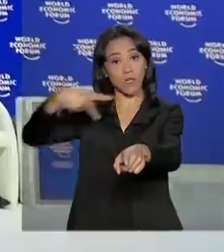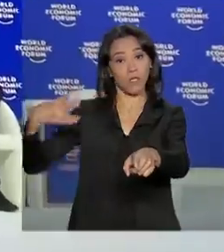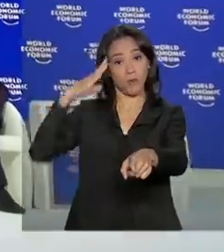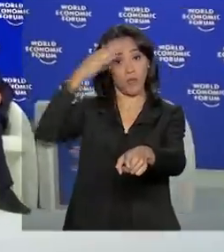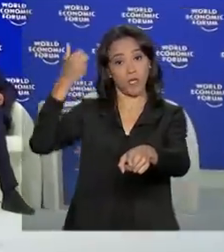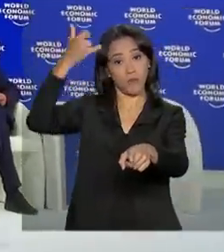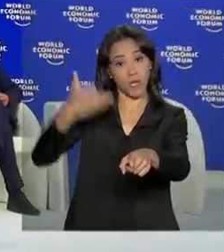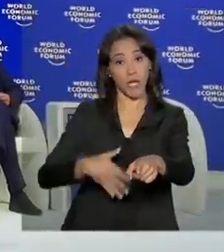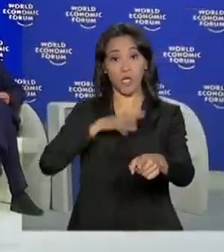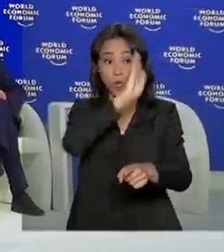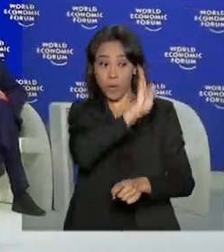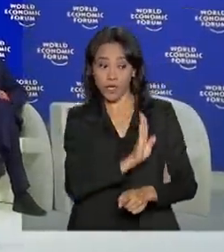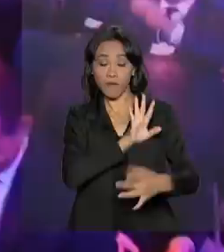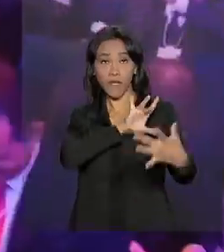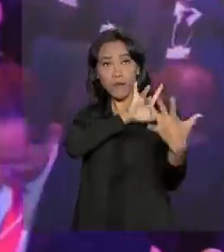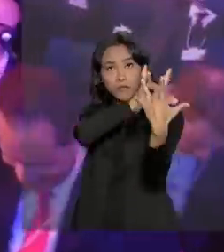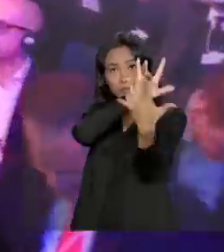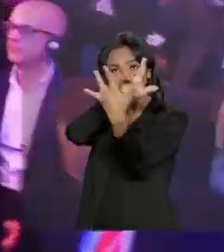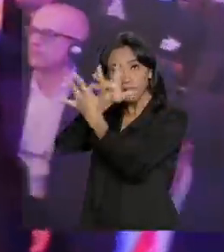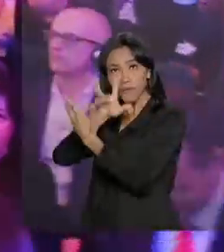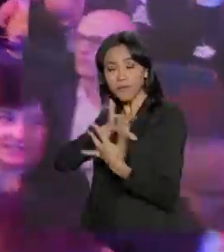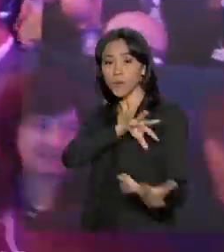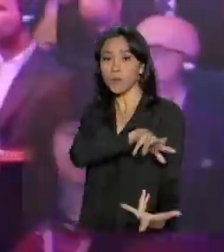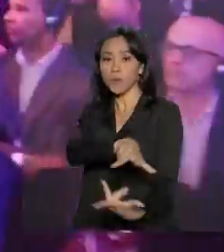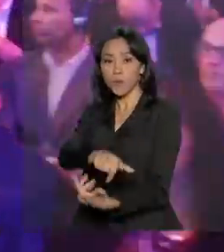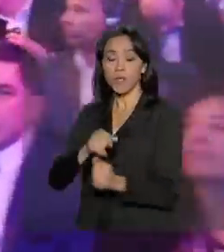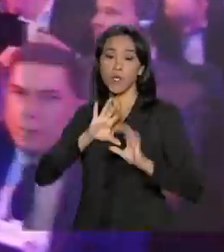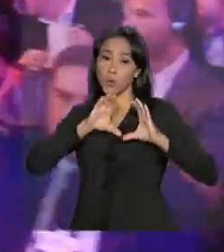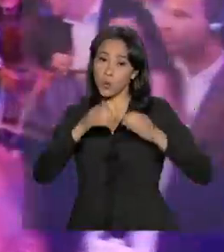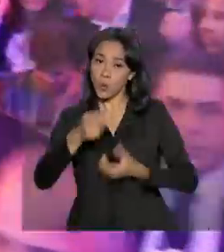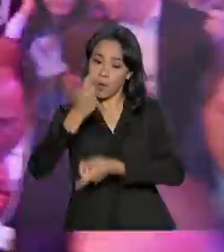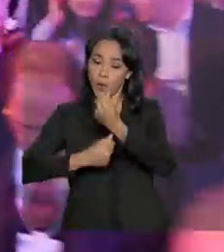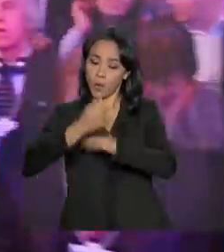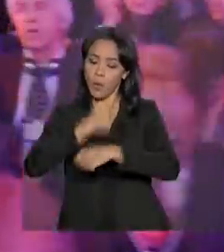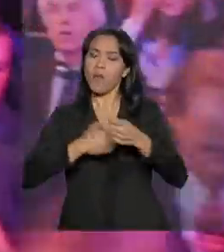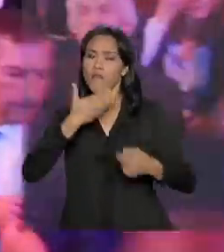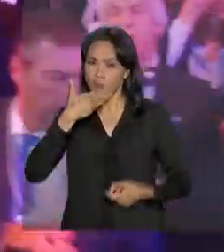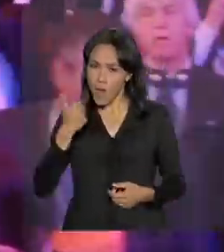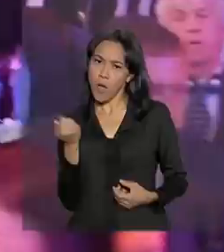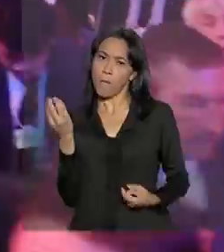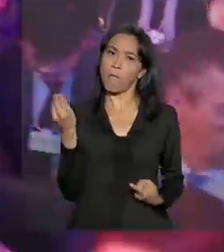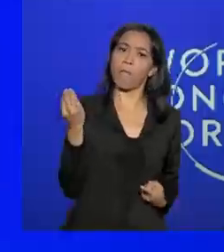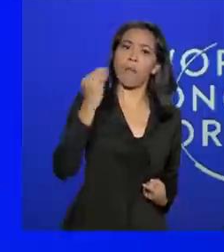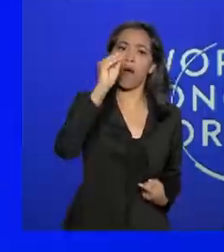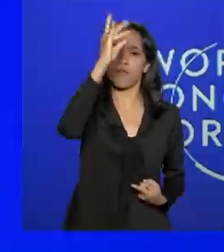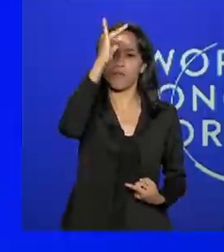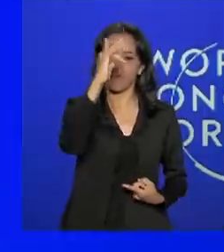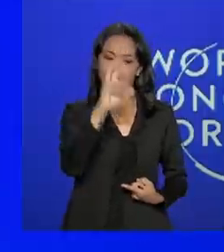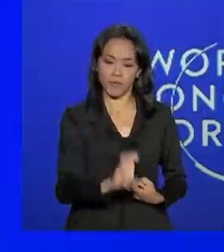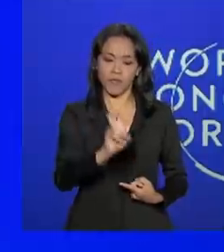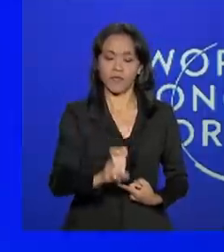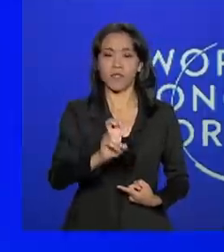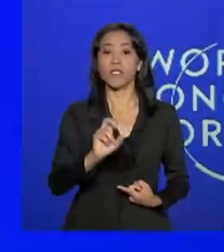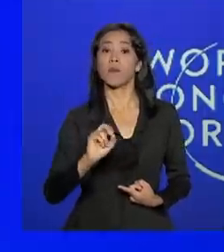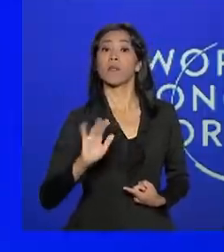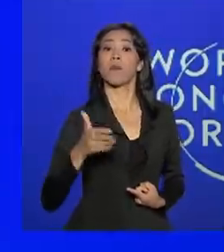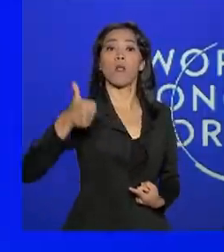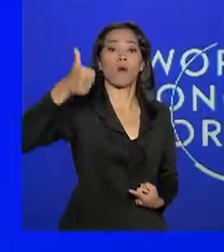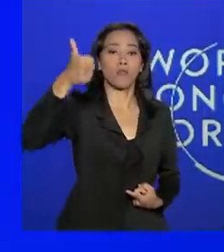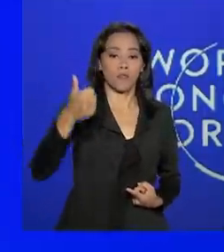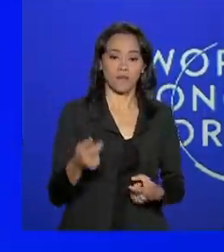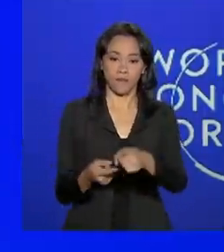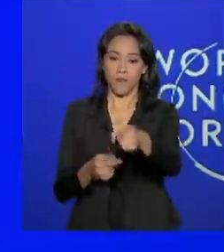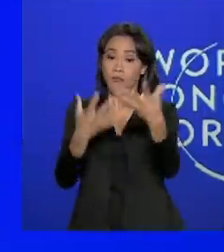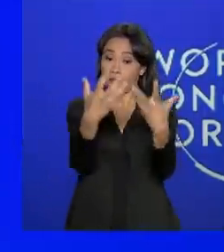integrado ao mundo e a equipe econômica colocará o país entre os 50 melhores para fazer negócios. Vamos diminuir a carga tributária,